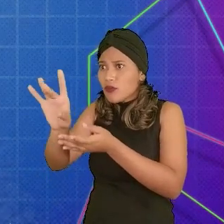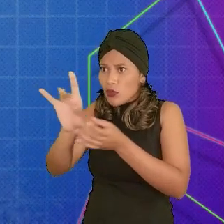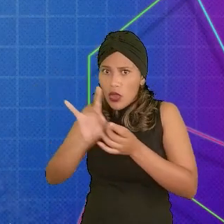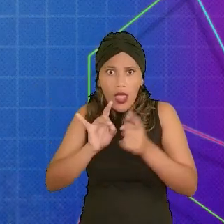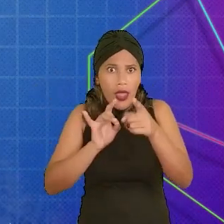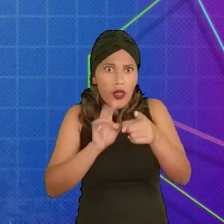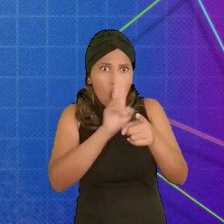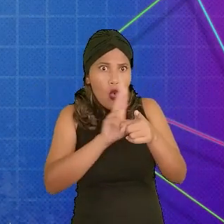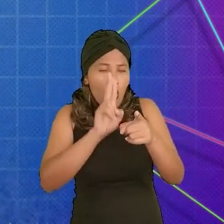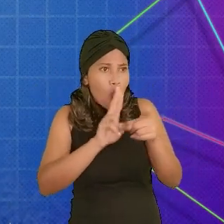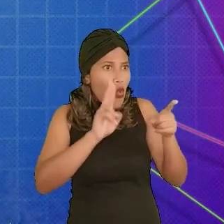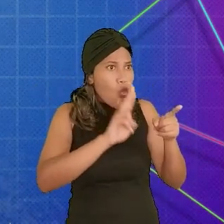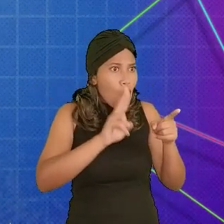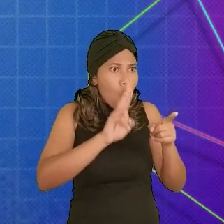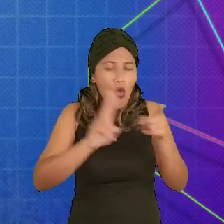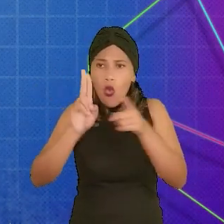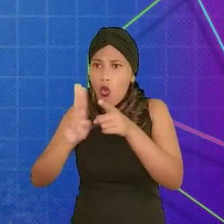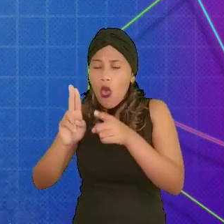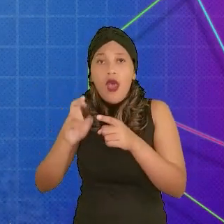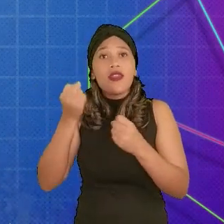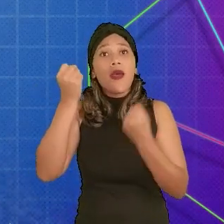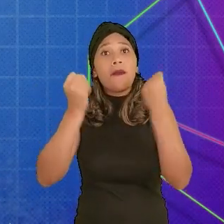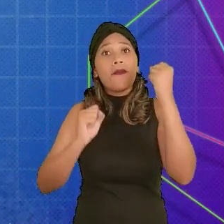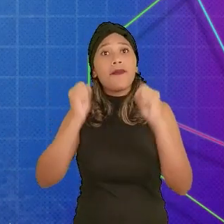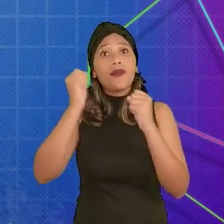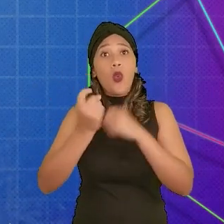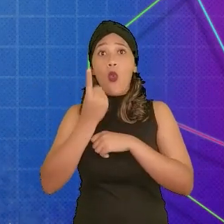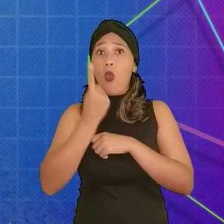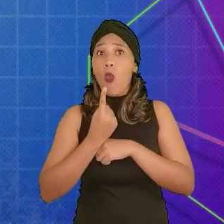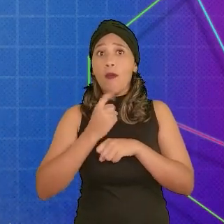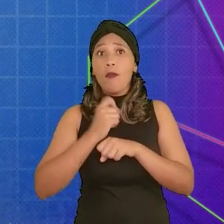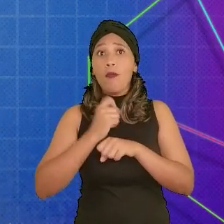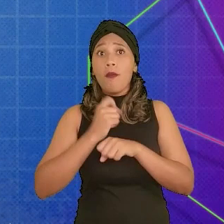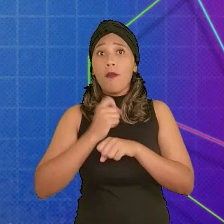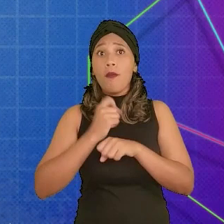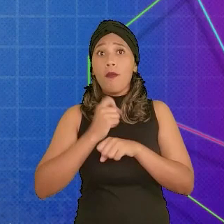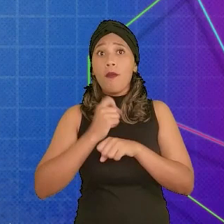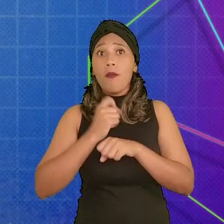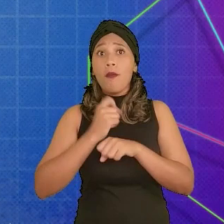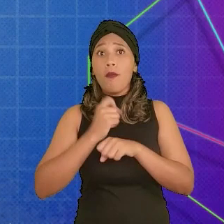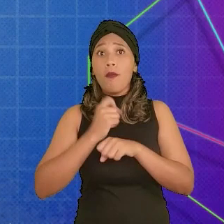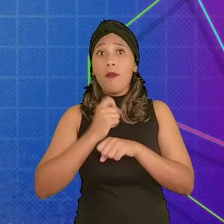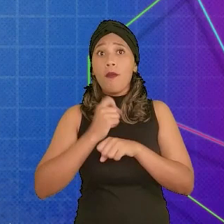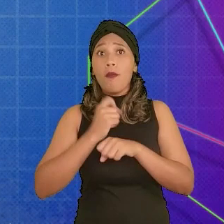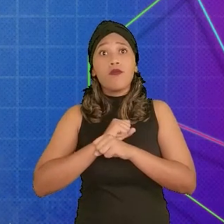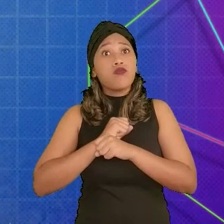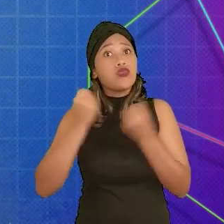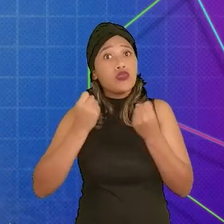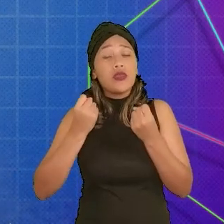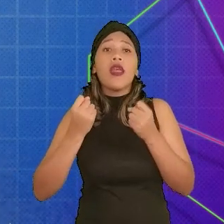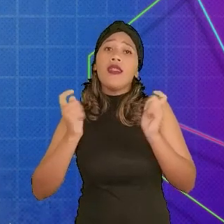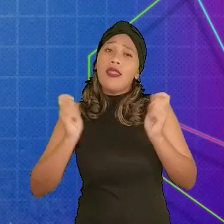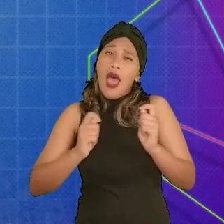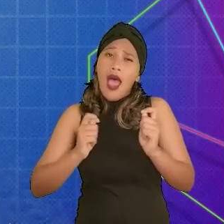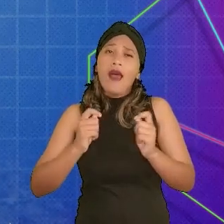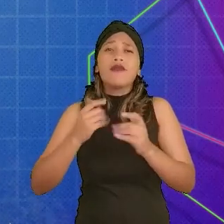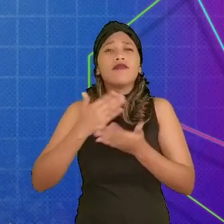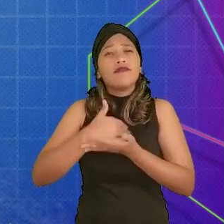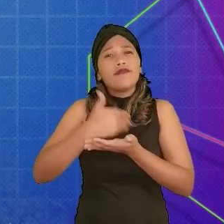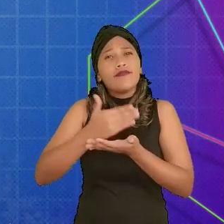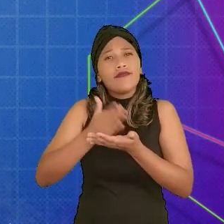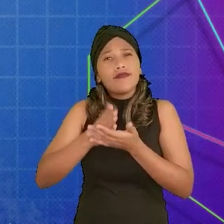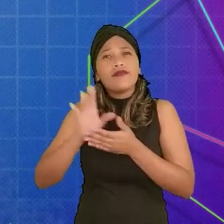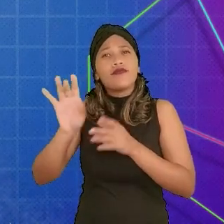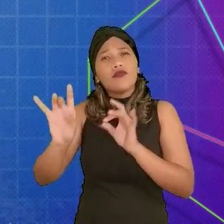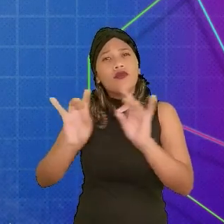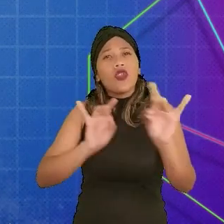de um mesmo tipo podem usar um mesmo motor, uma mesma Game Engine. Quadro com itens citados pelo professor. E dentro de uma Game Engine,